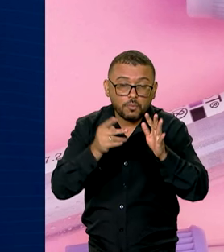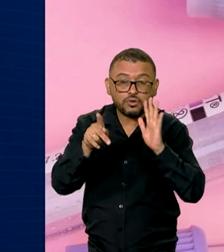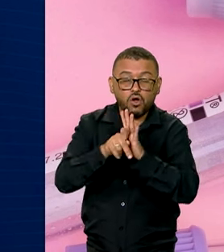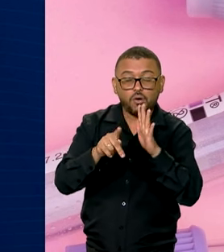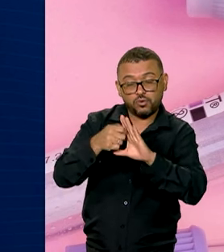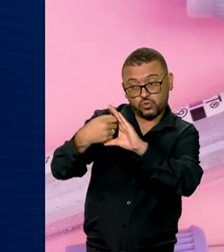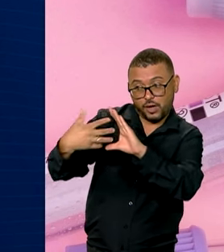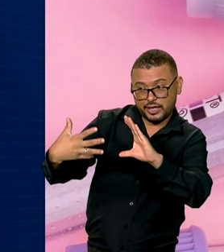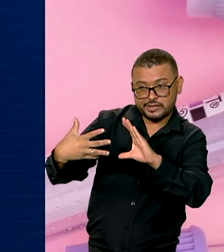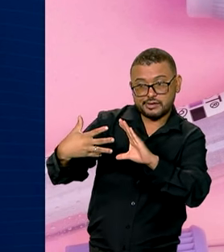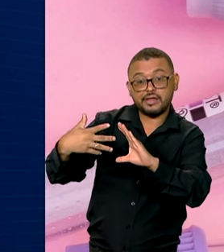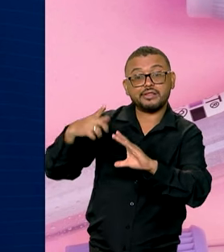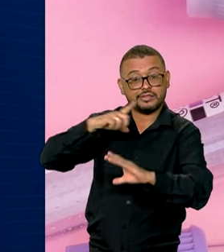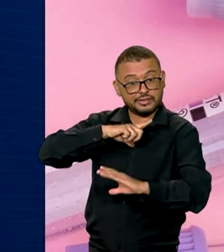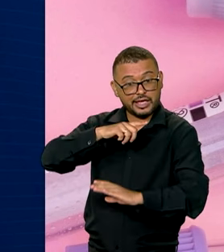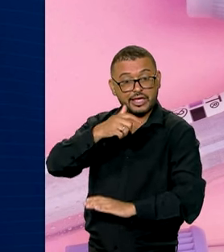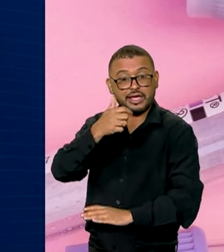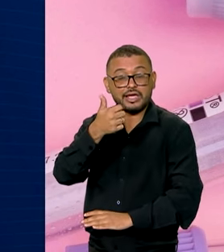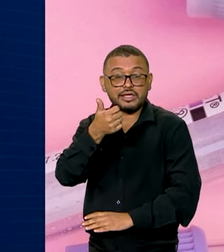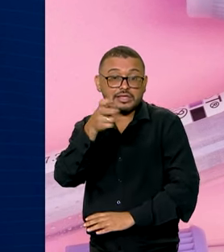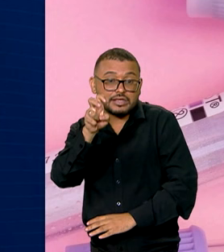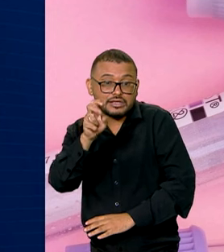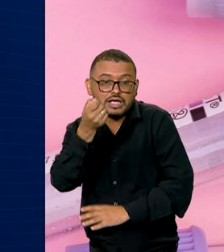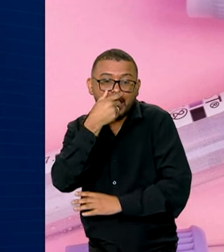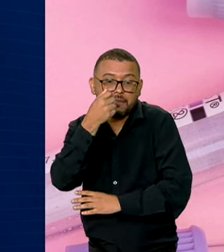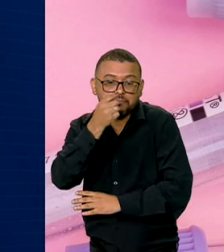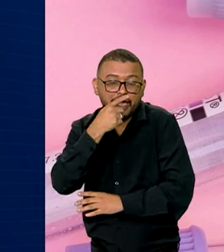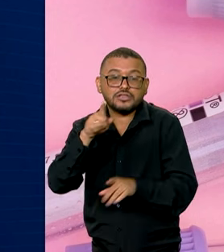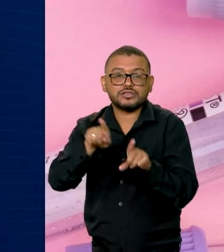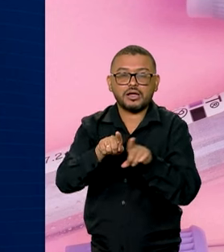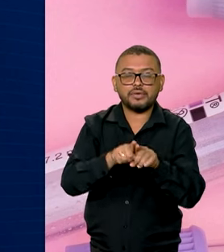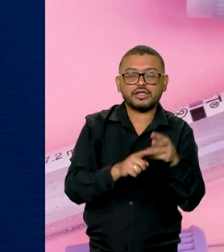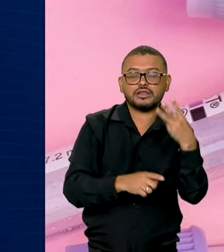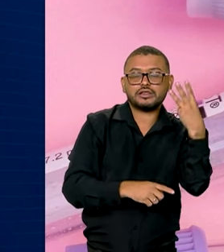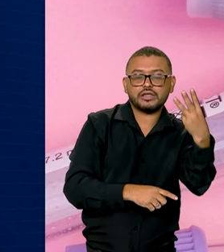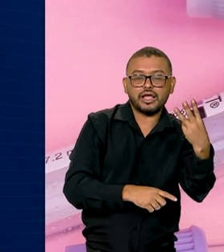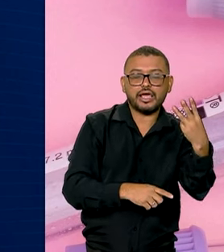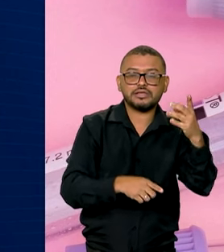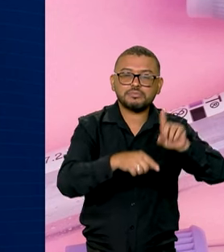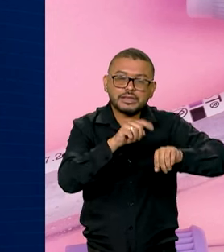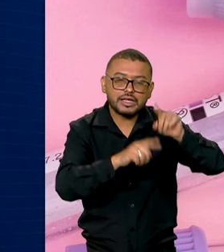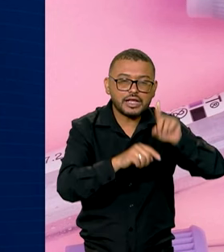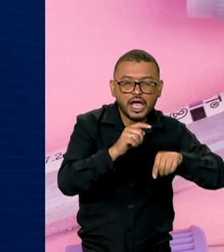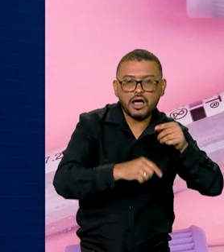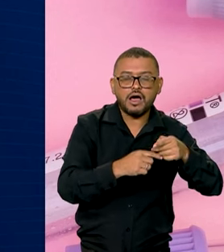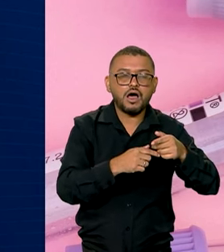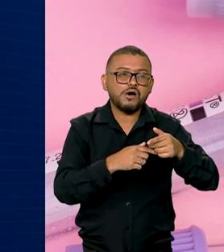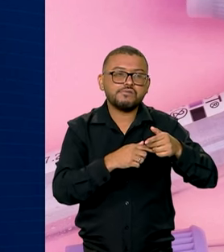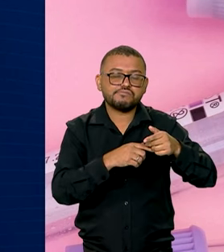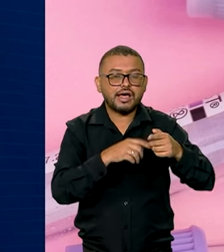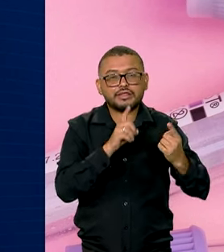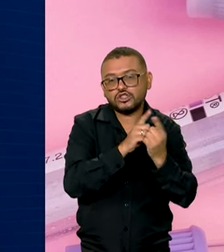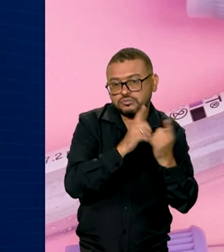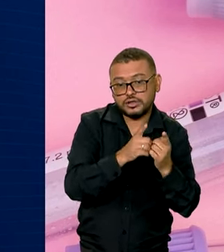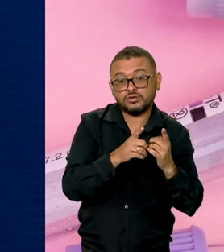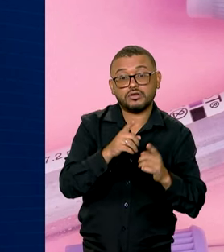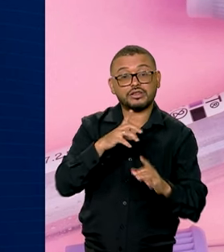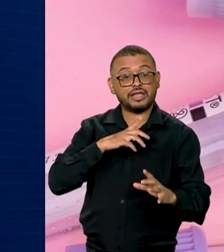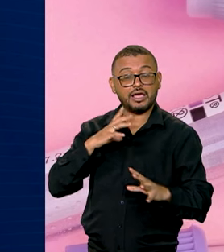doenças raras, sendo 15 medicamentos e 3 produtos ou procedimentos.